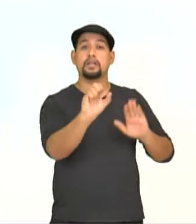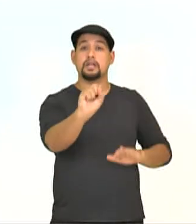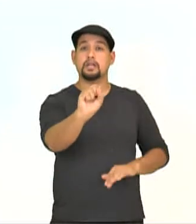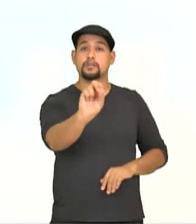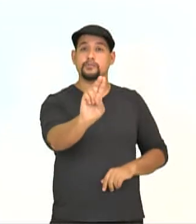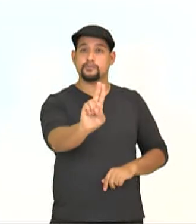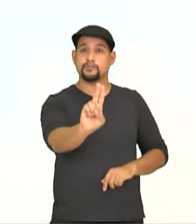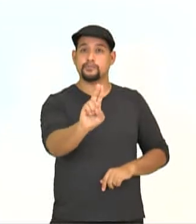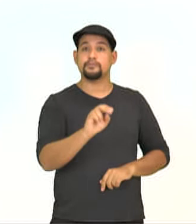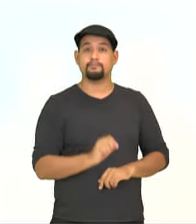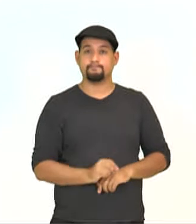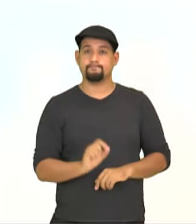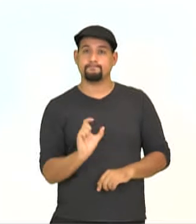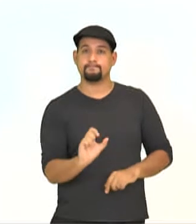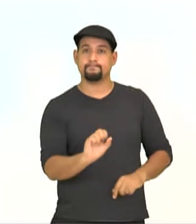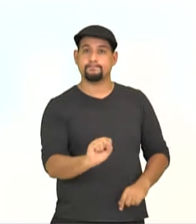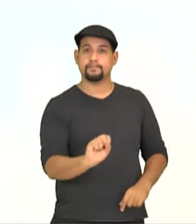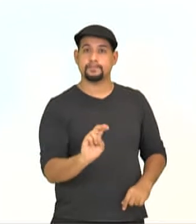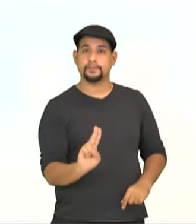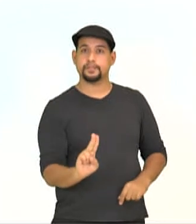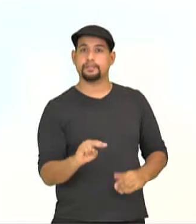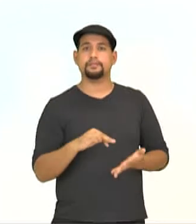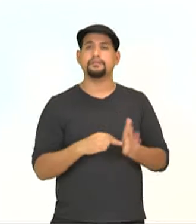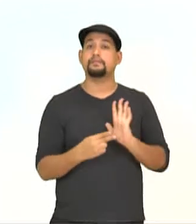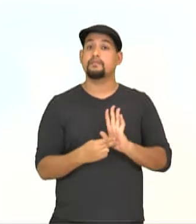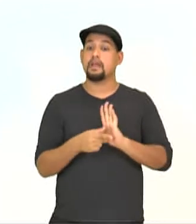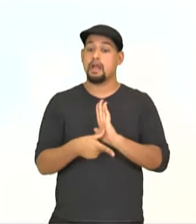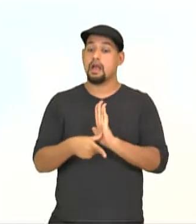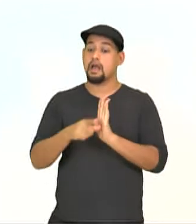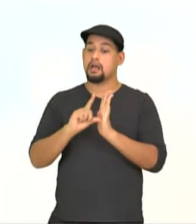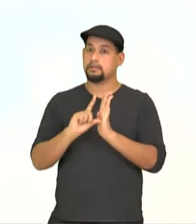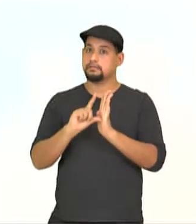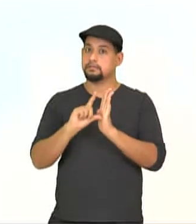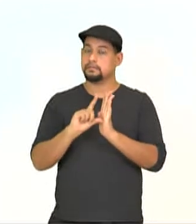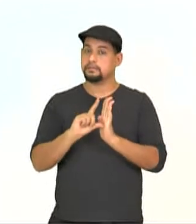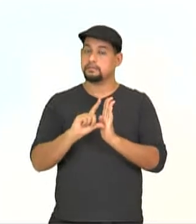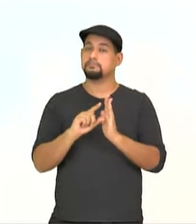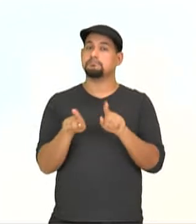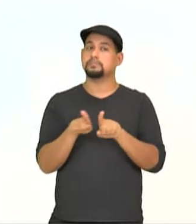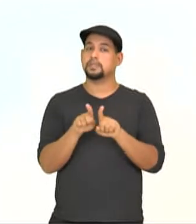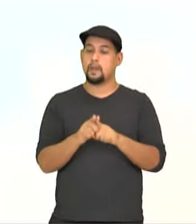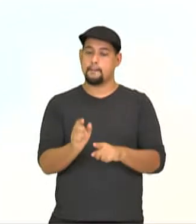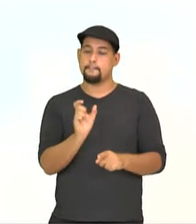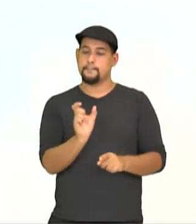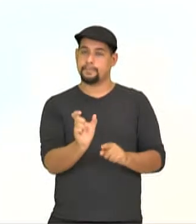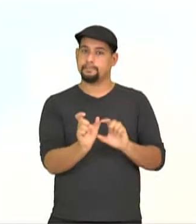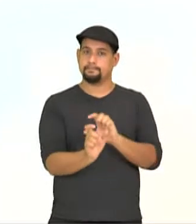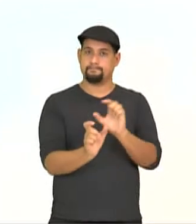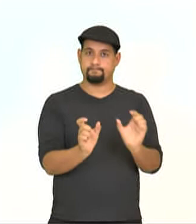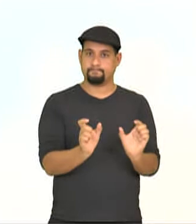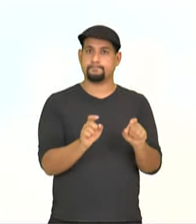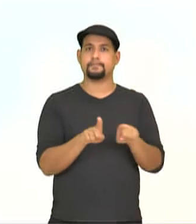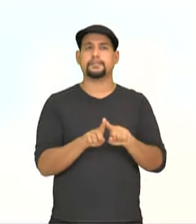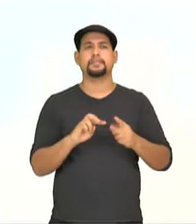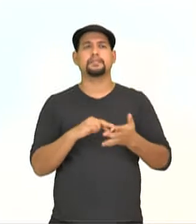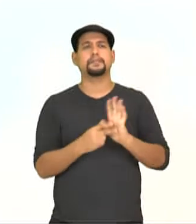o pronome su, que vem antes, delante del sustantivo hogar.